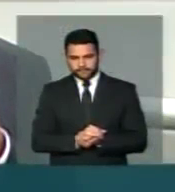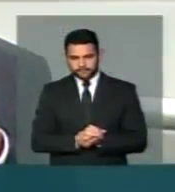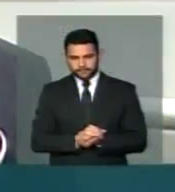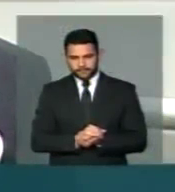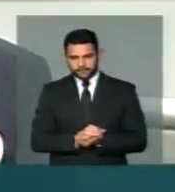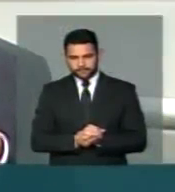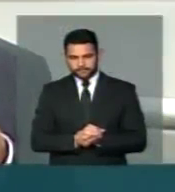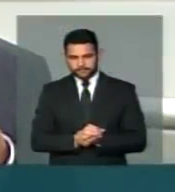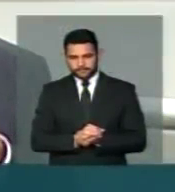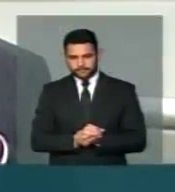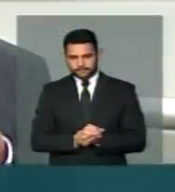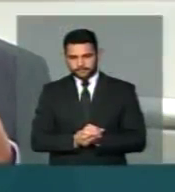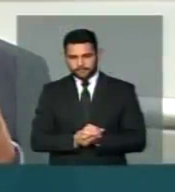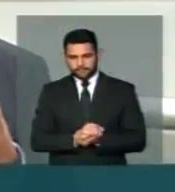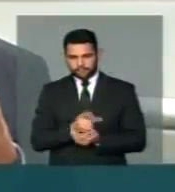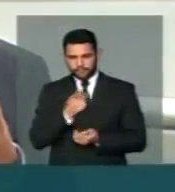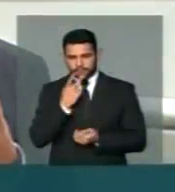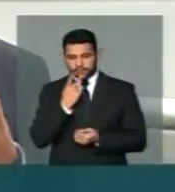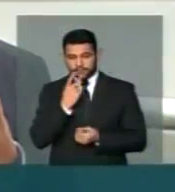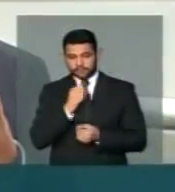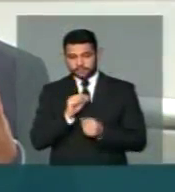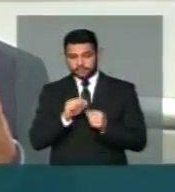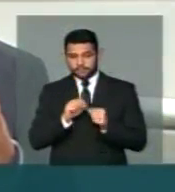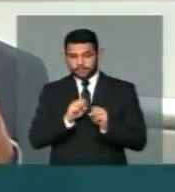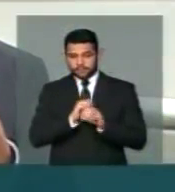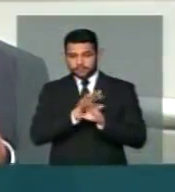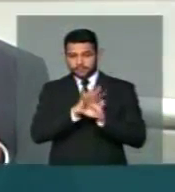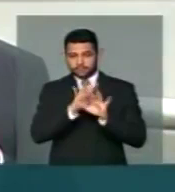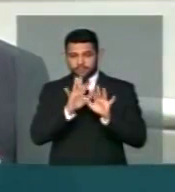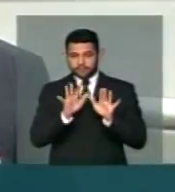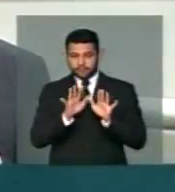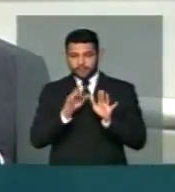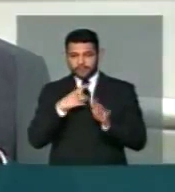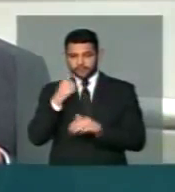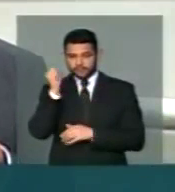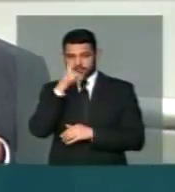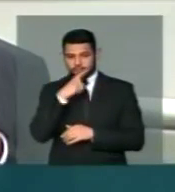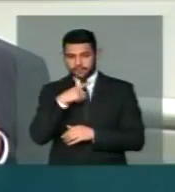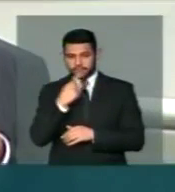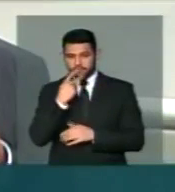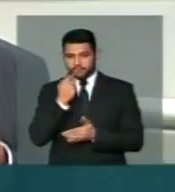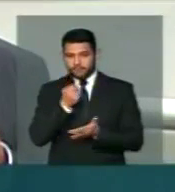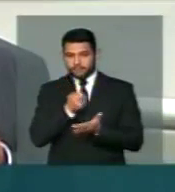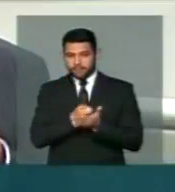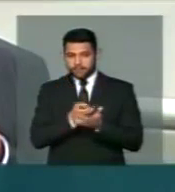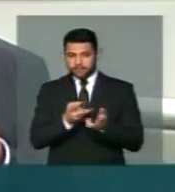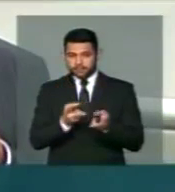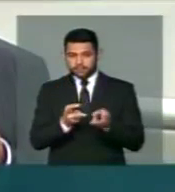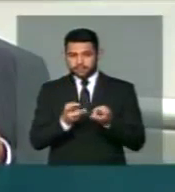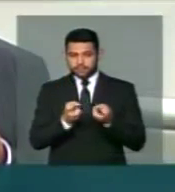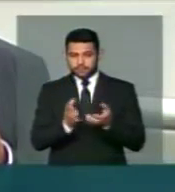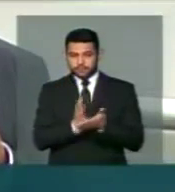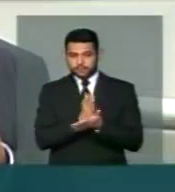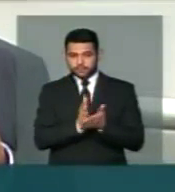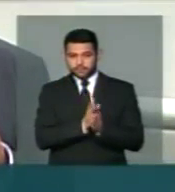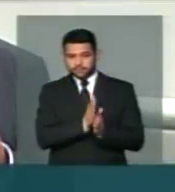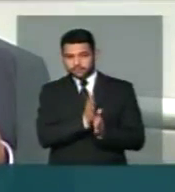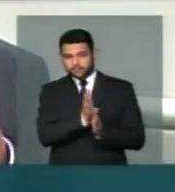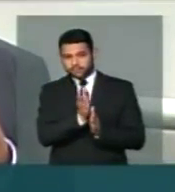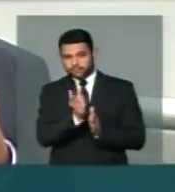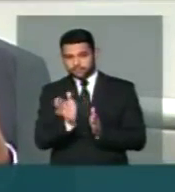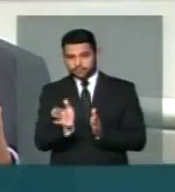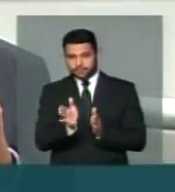colocando uma expressão clara e evidente que é difícil a gente afirmar. A gente identifica indício de